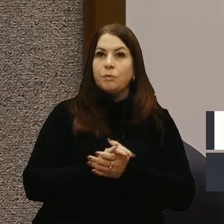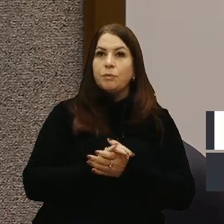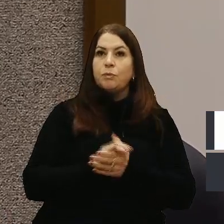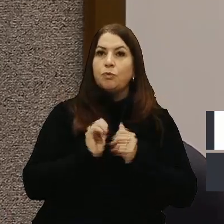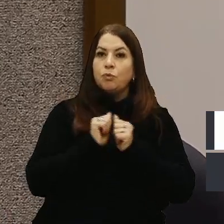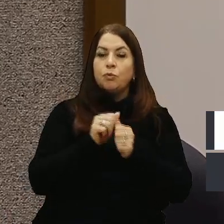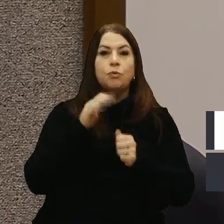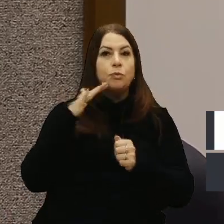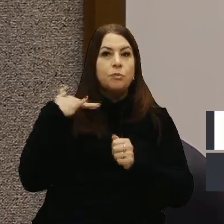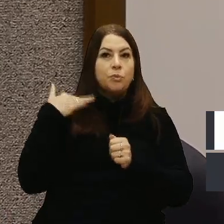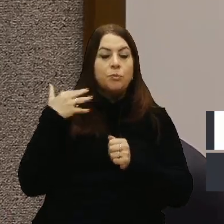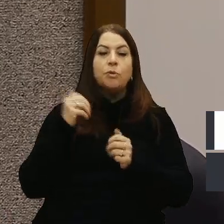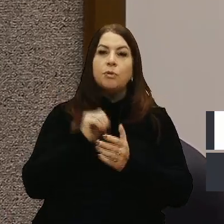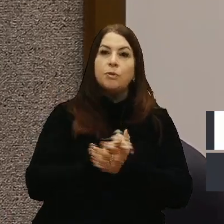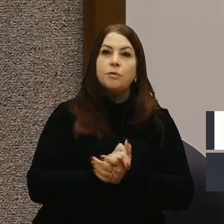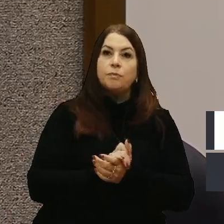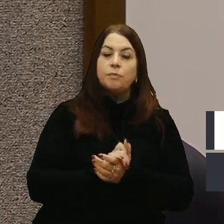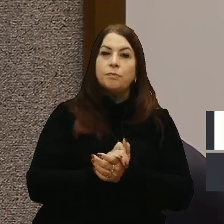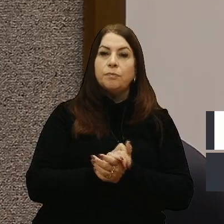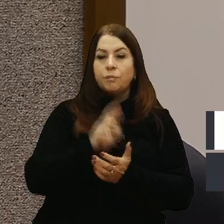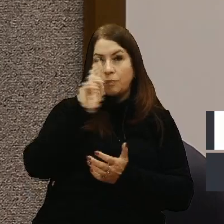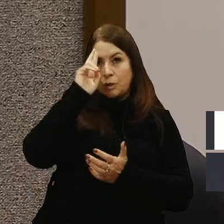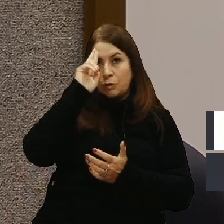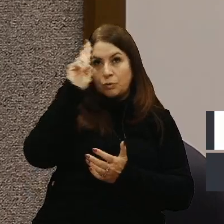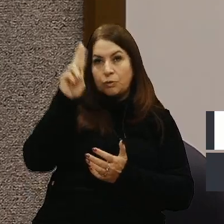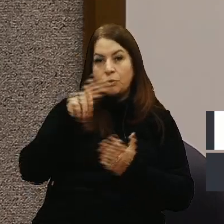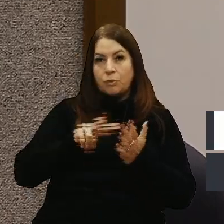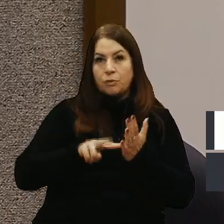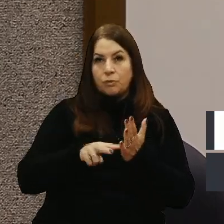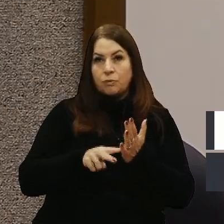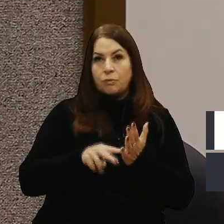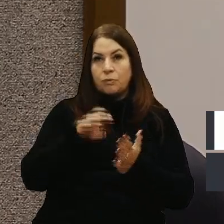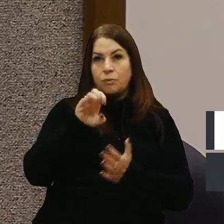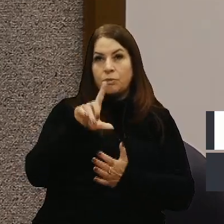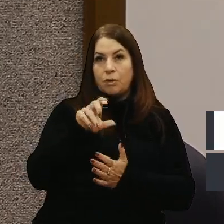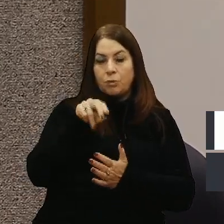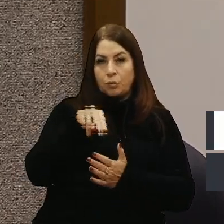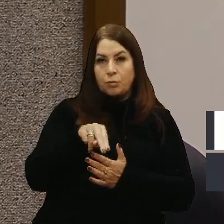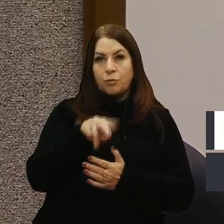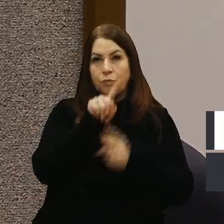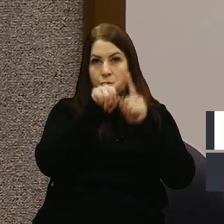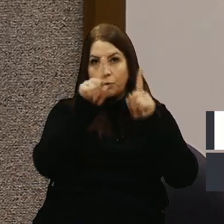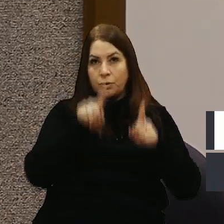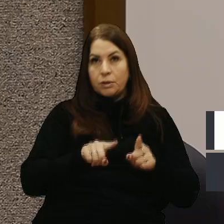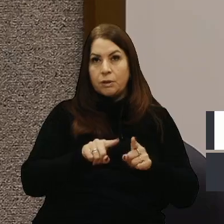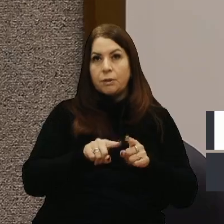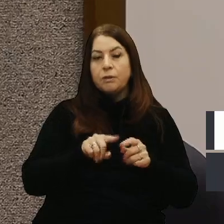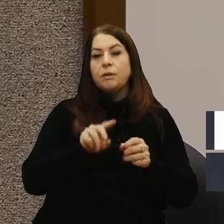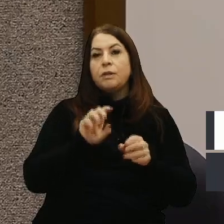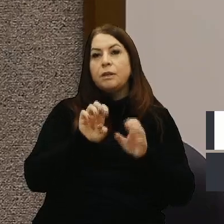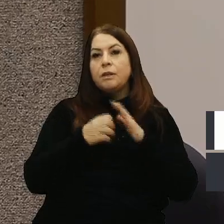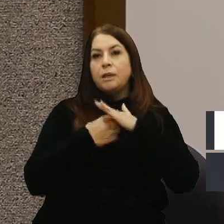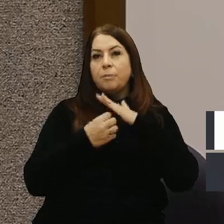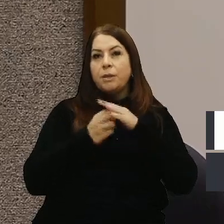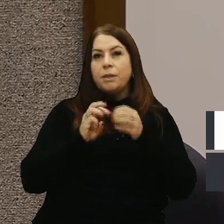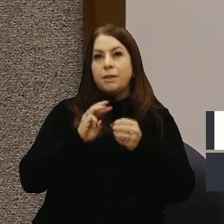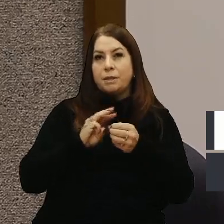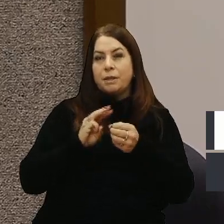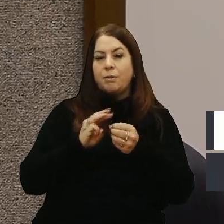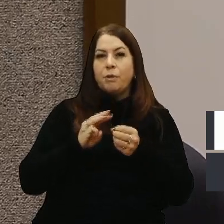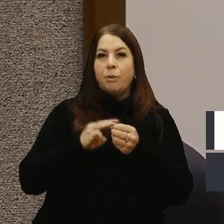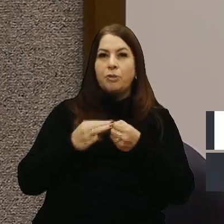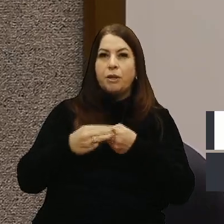vereadora Andressa Marques vai ao diretor do sindicato Elton Melo, funcionário da empresa Mundial, que novamente foi eleito